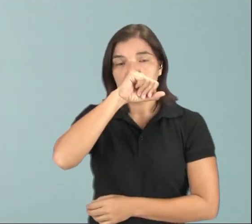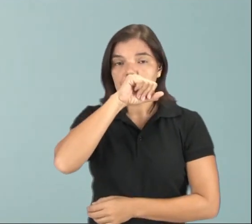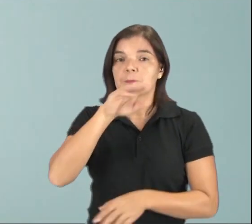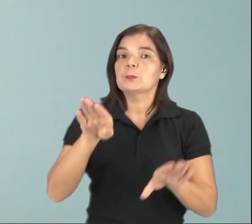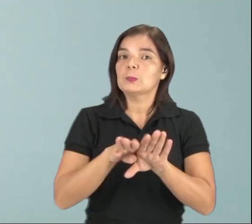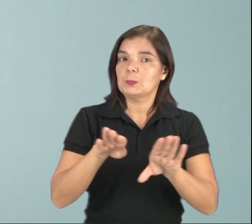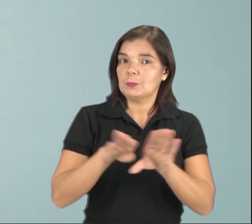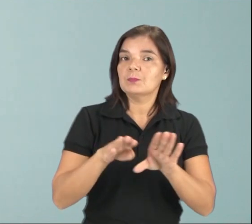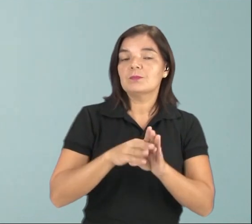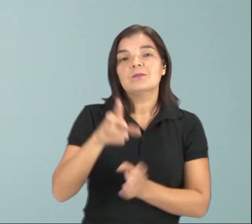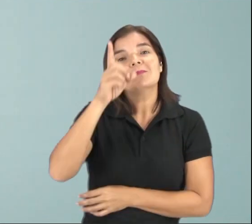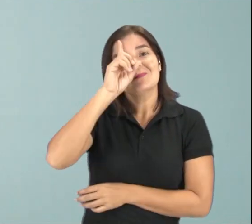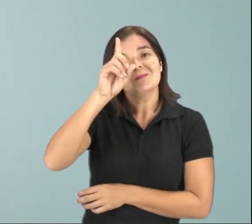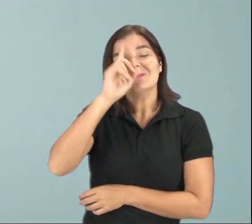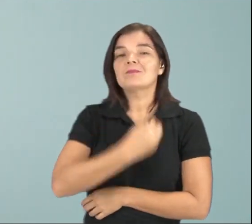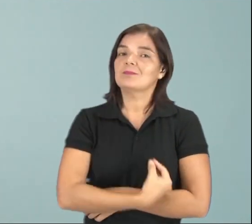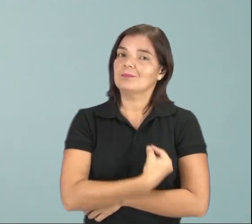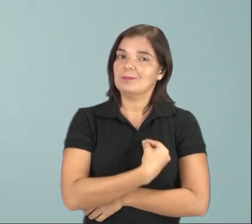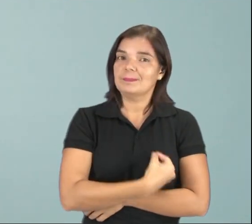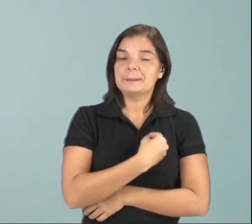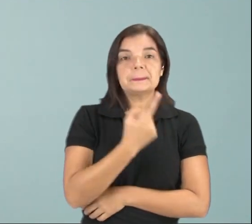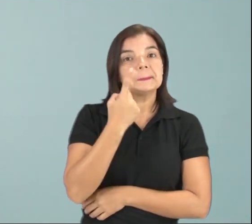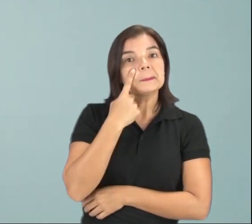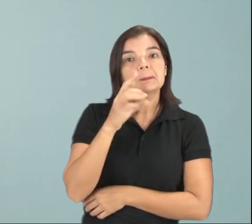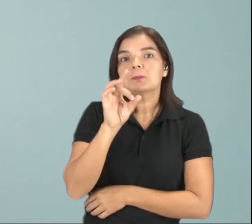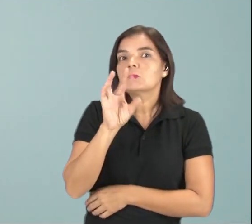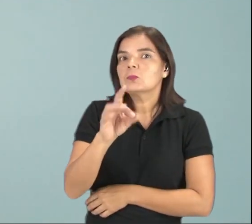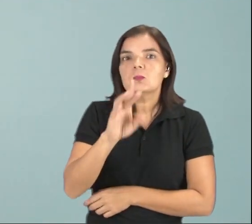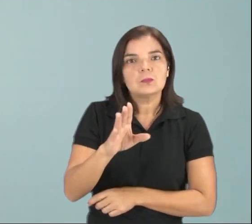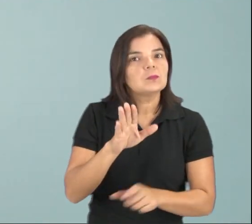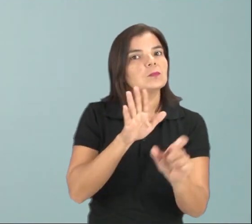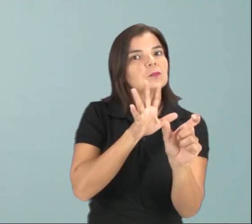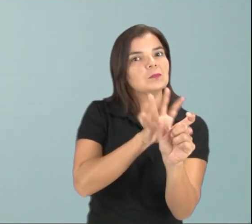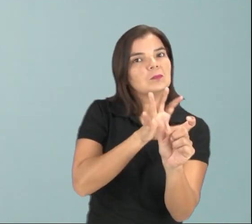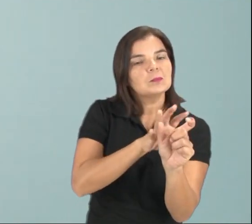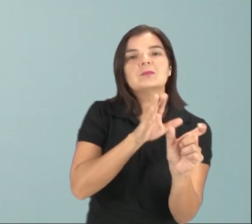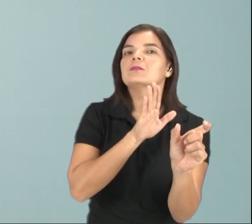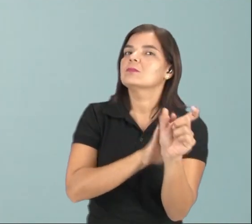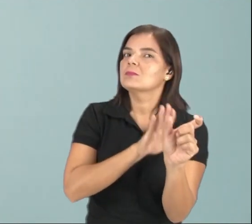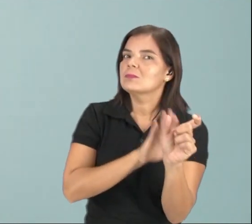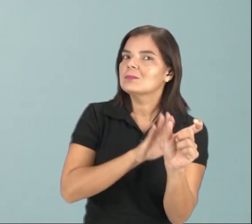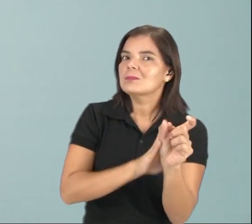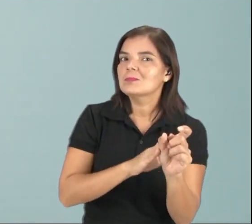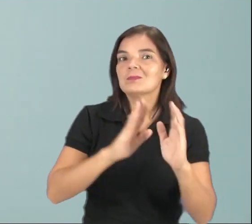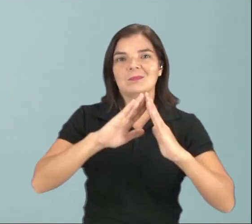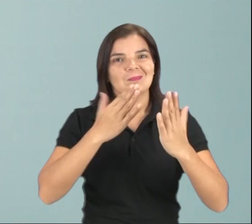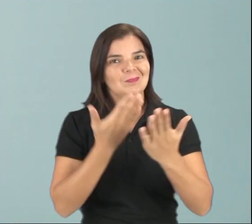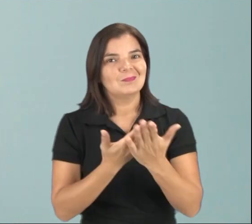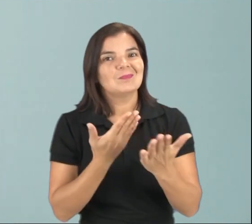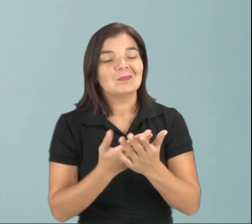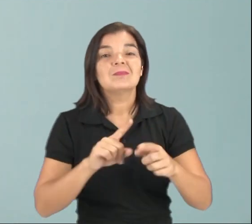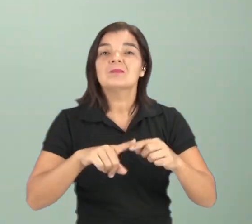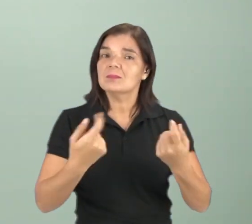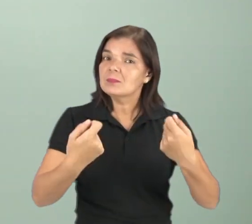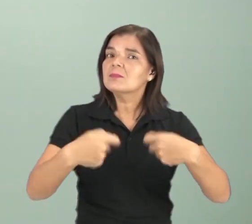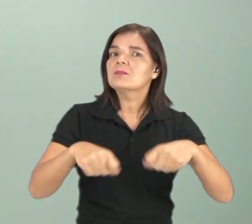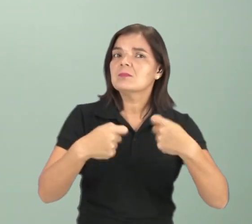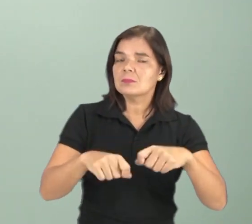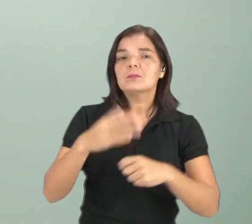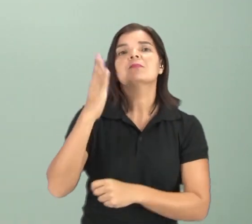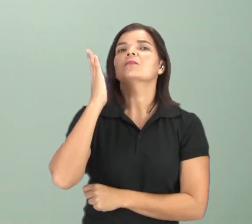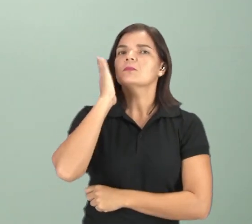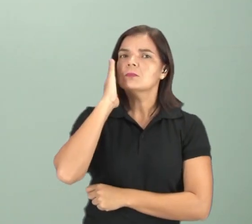faz parte do nosso dia a dia. Nós não vemos só essa denotação e essa conotação na escola. Nós